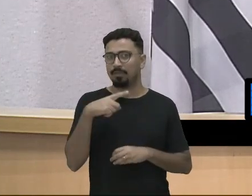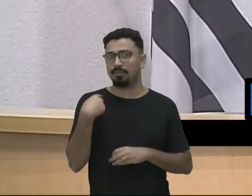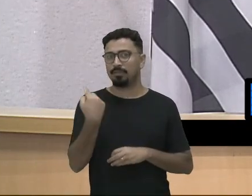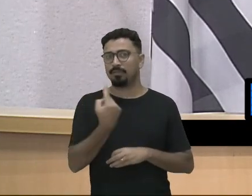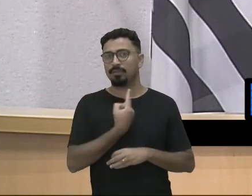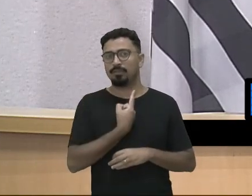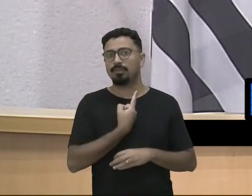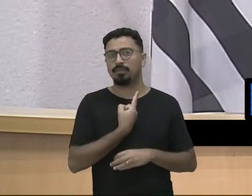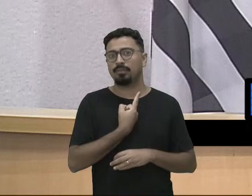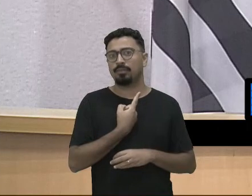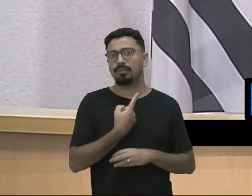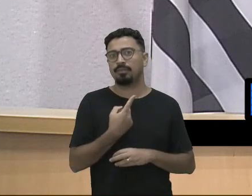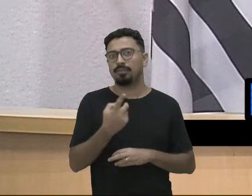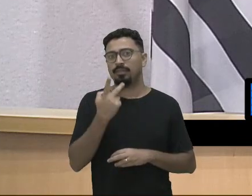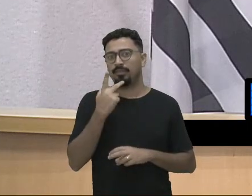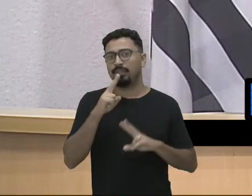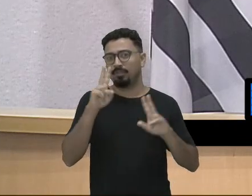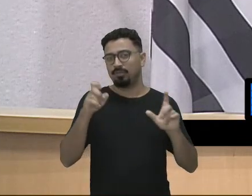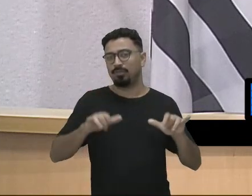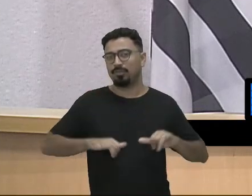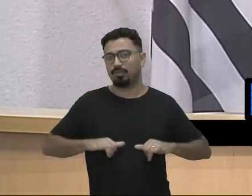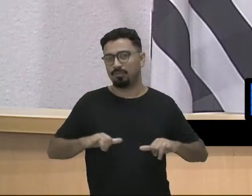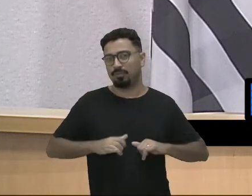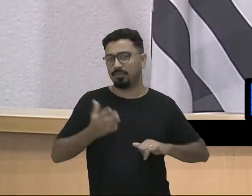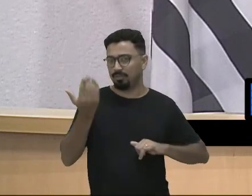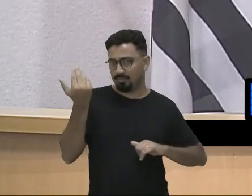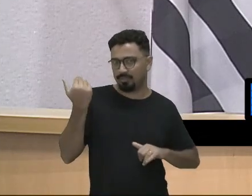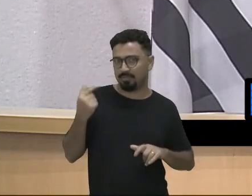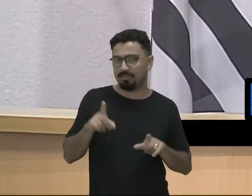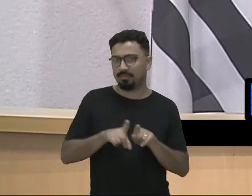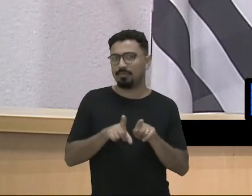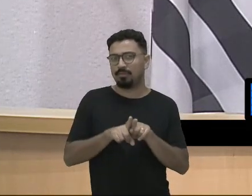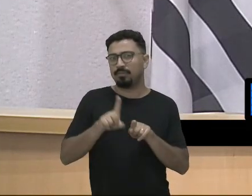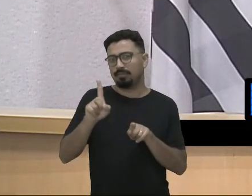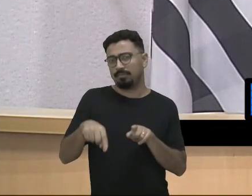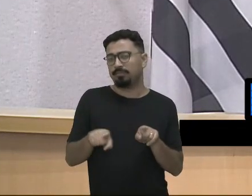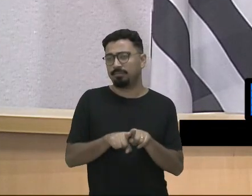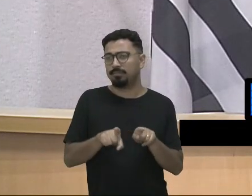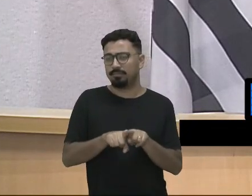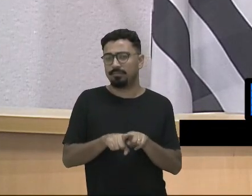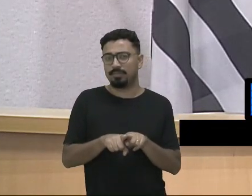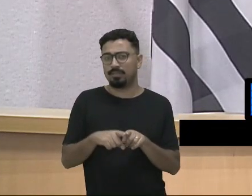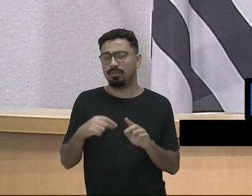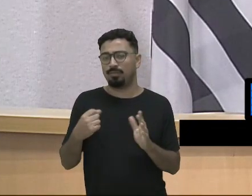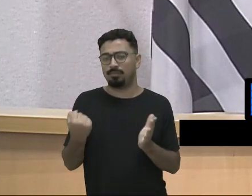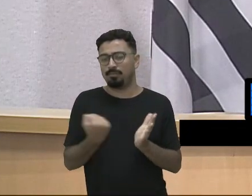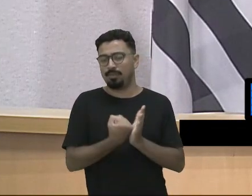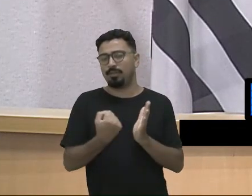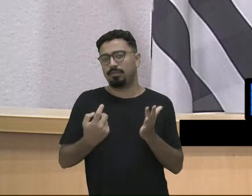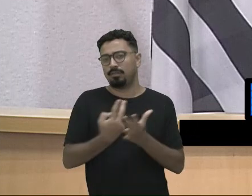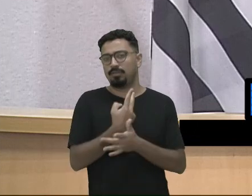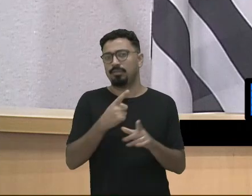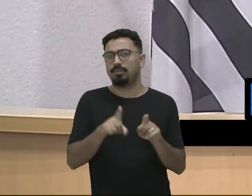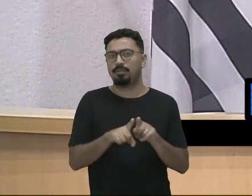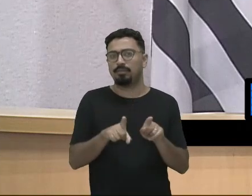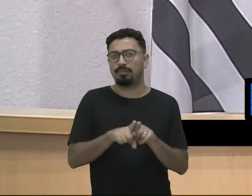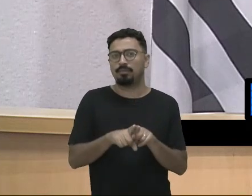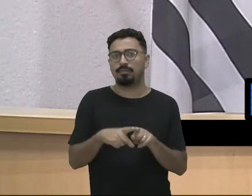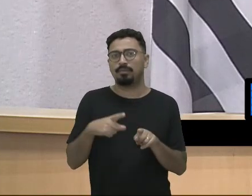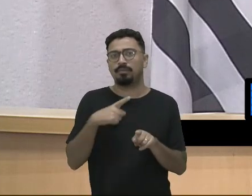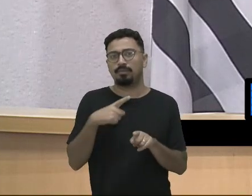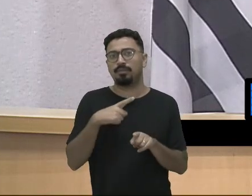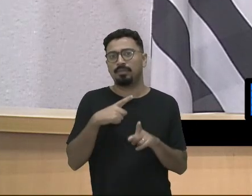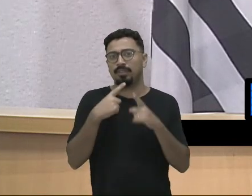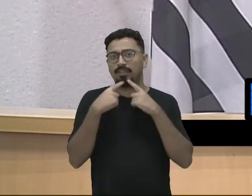muitas cicatrizes. E não deixa de ser cicatriz. Tenho várias reclamações do